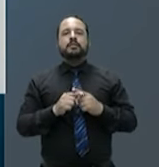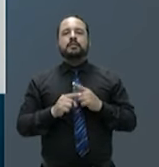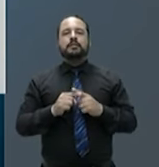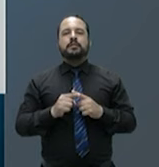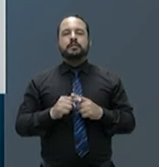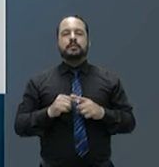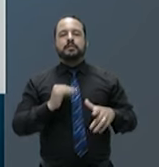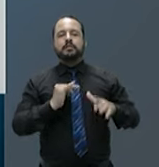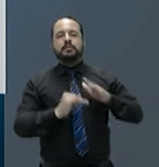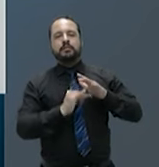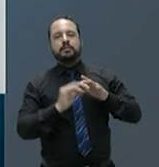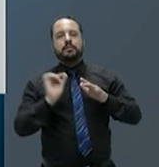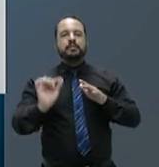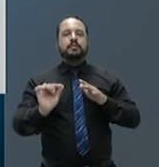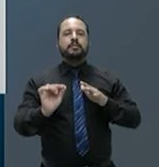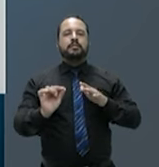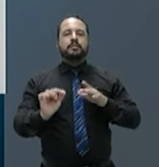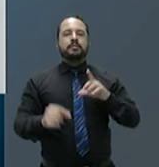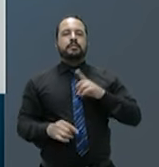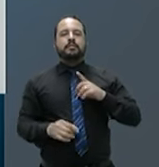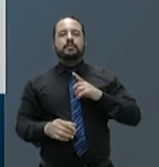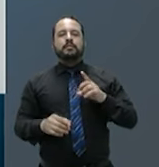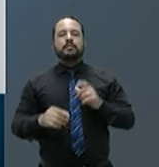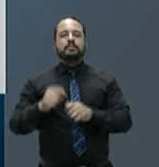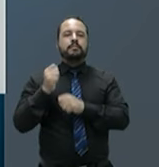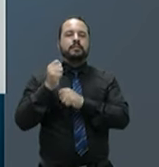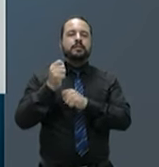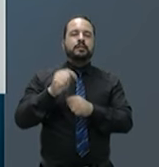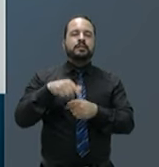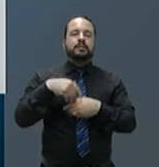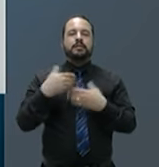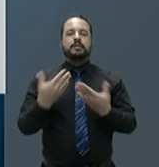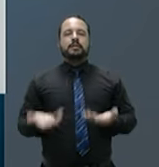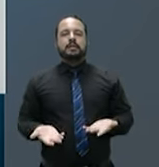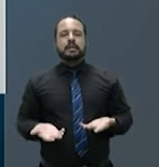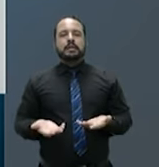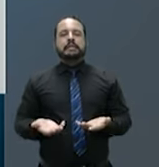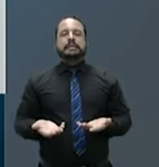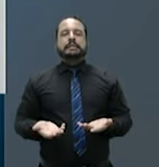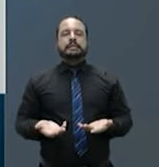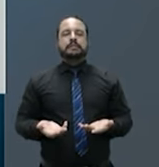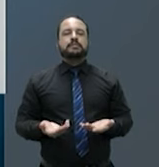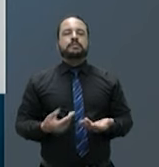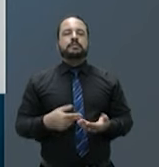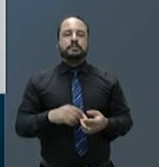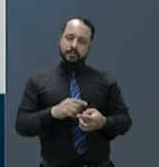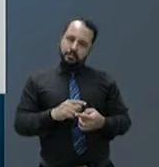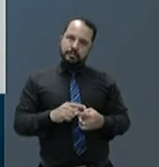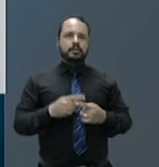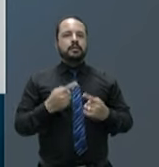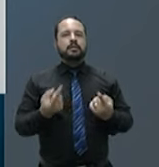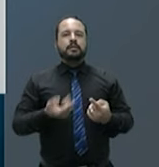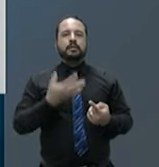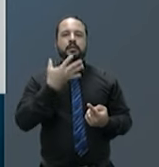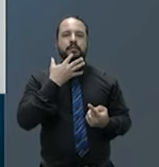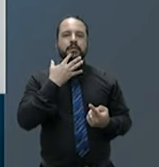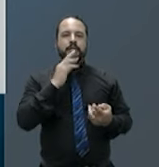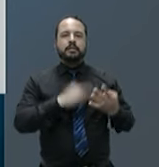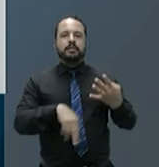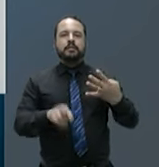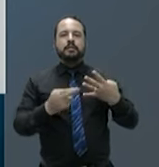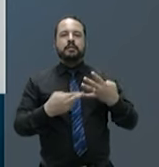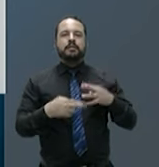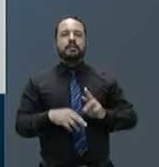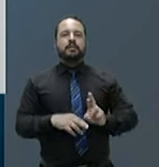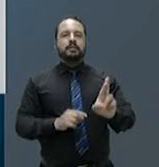requeridas. Assim, protesta pela oportunidade de provar o ora alegado, caso o reconhecimento da representação regulada ao